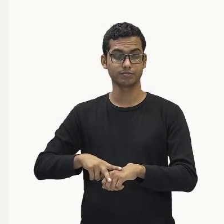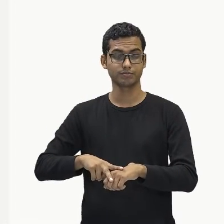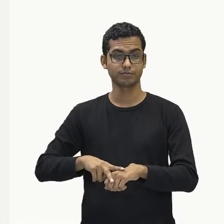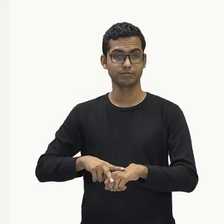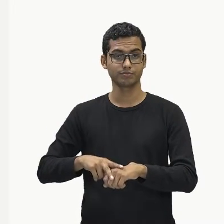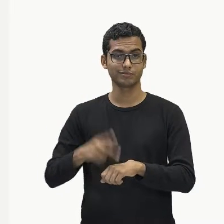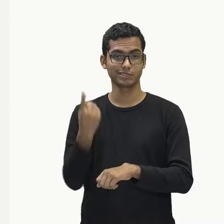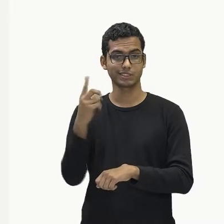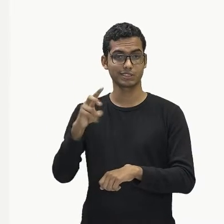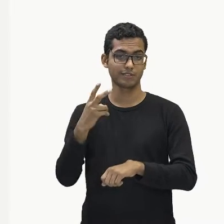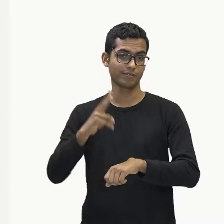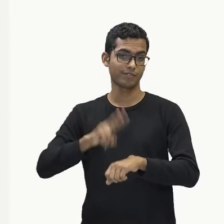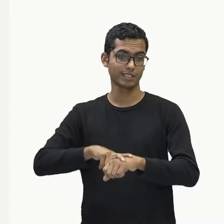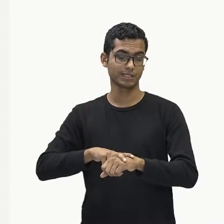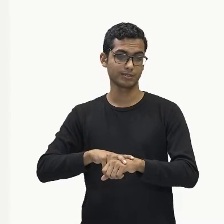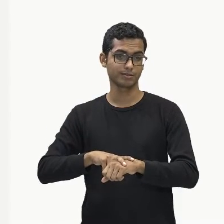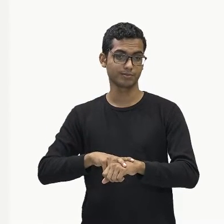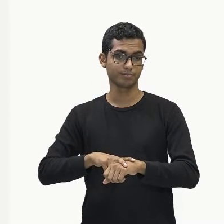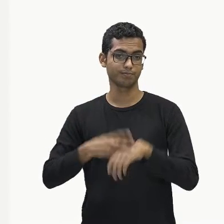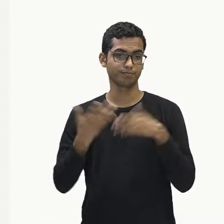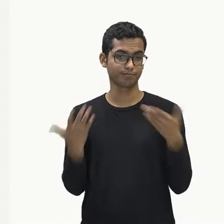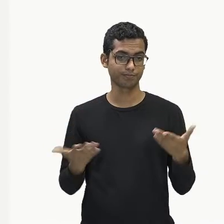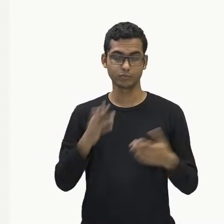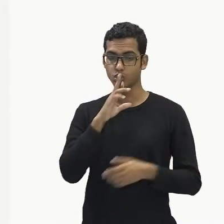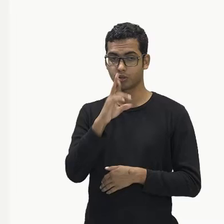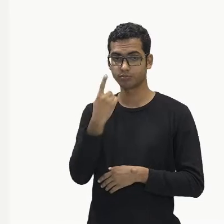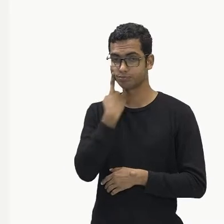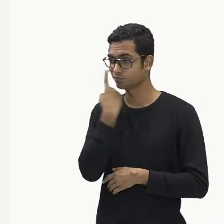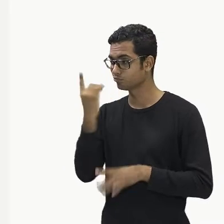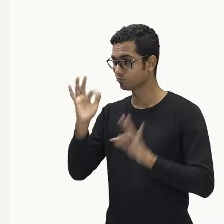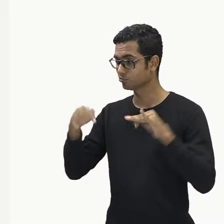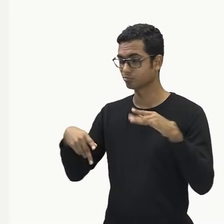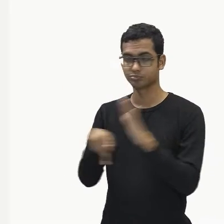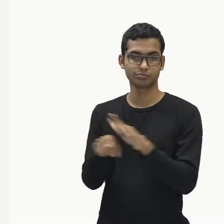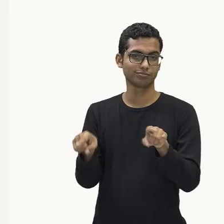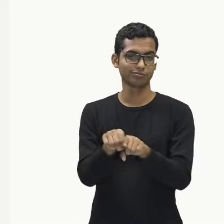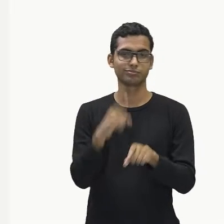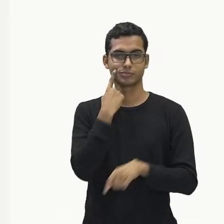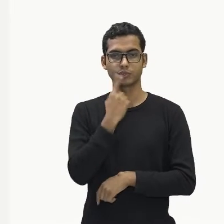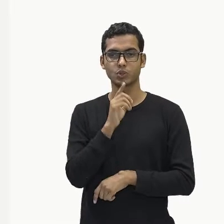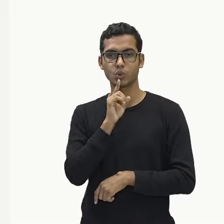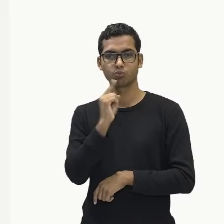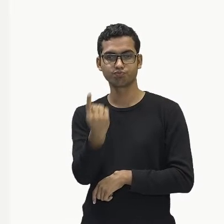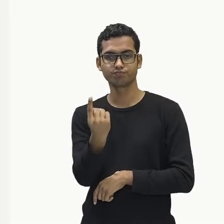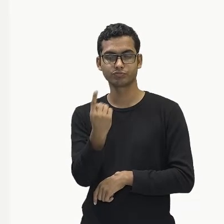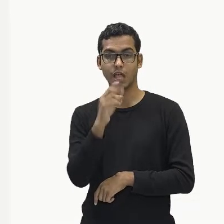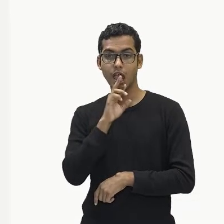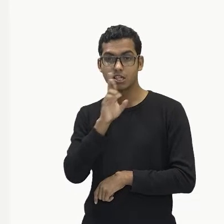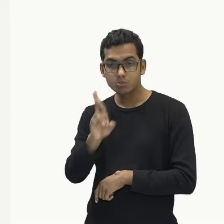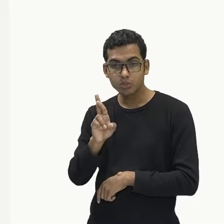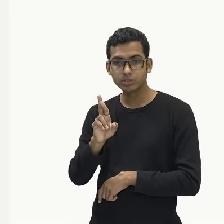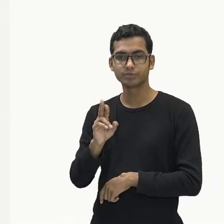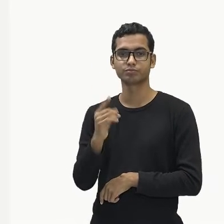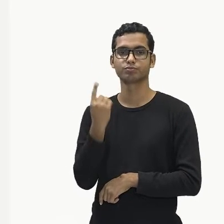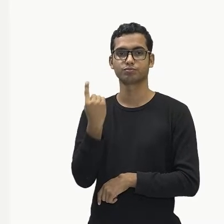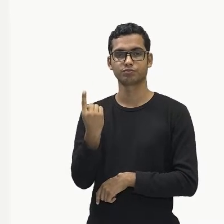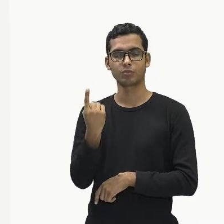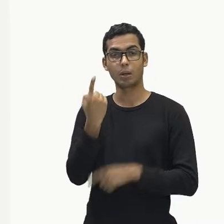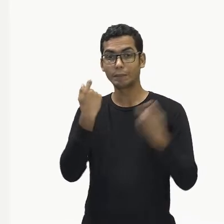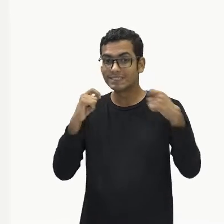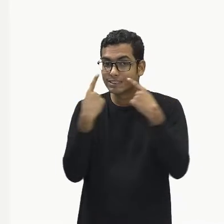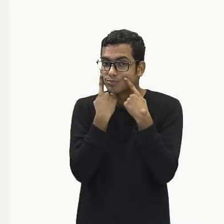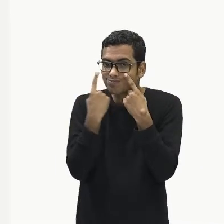aí o número 1 aparecendo 15 vezes, não é? Mas o que é que a gente tem que ver? Que